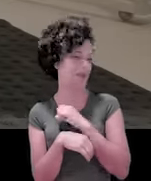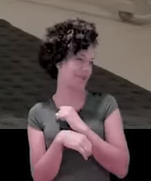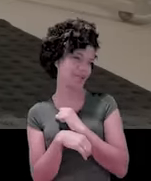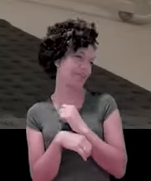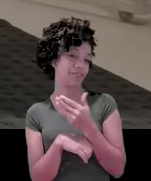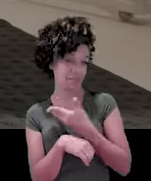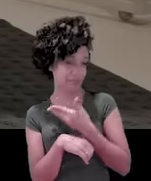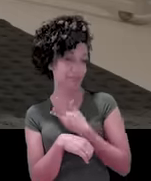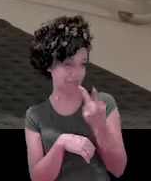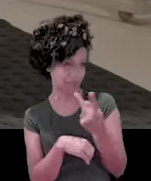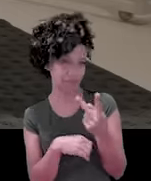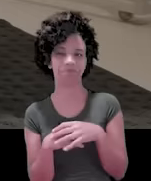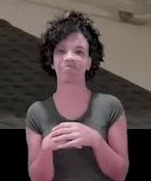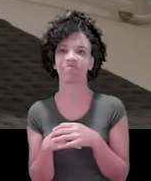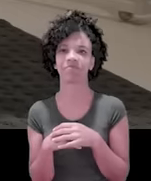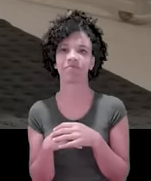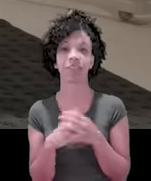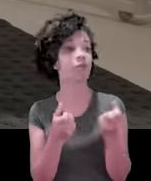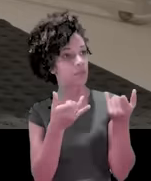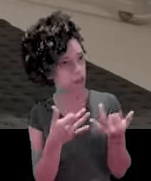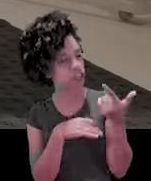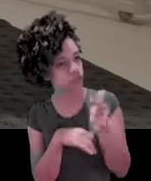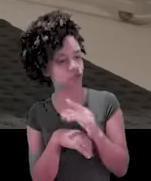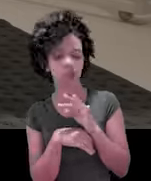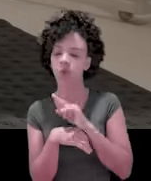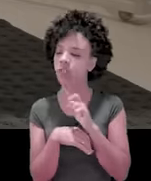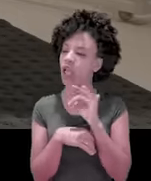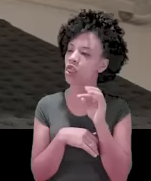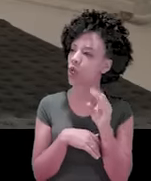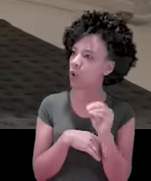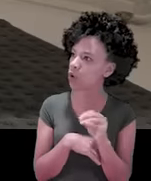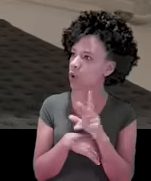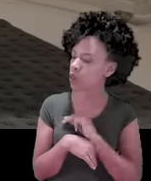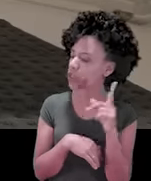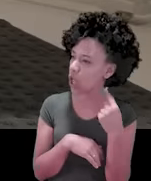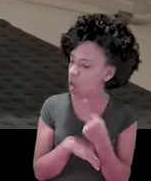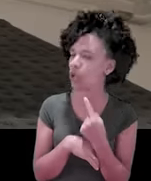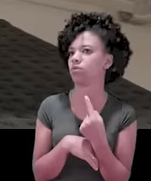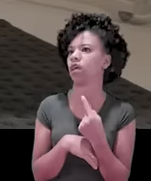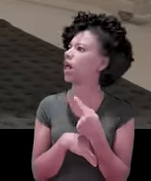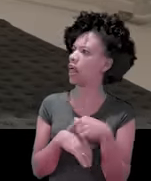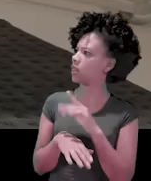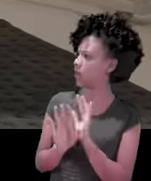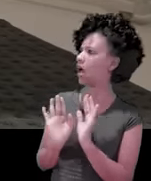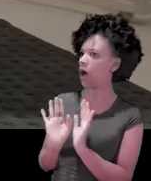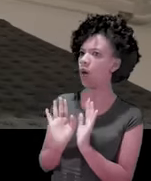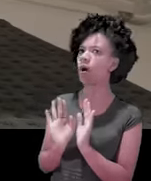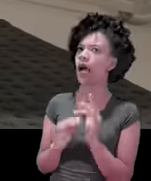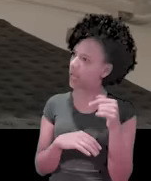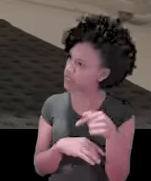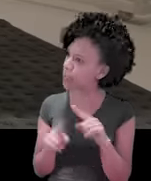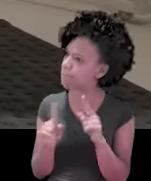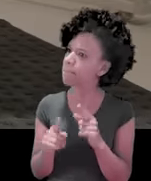amarro nesse cara até hoje diário meu brother e aí conta a história de novo eu já tô colocar também o que louco e tal não velho